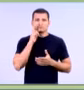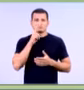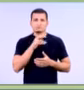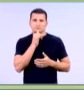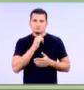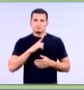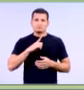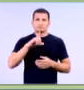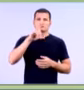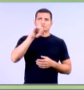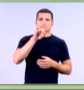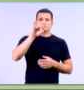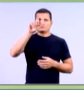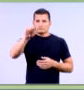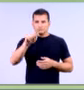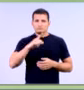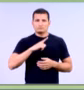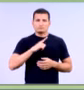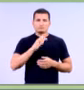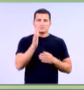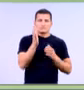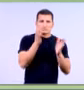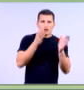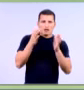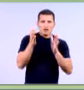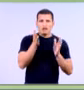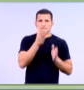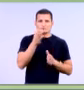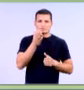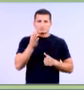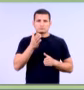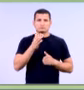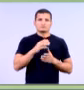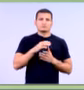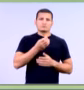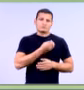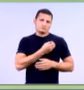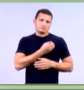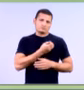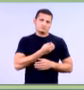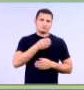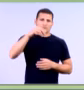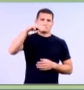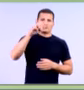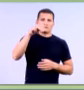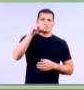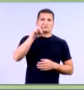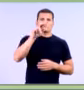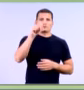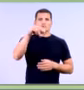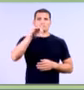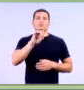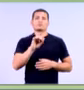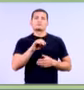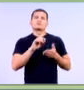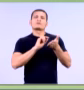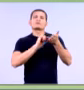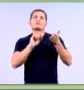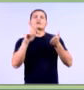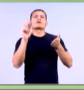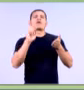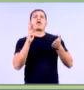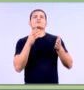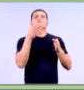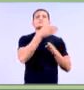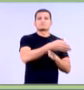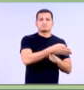a data, o espaçamento adequado com o número do memorando, destinado a que setor e qual